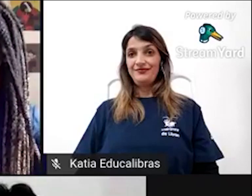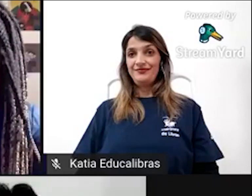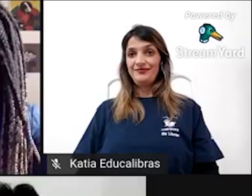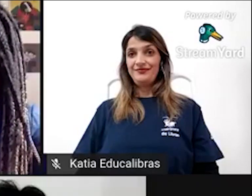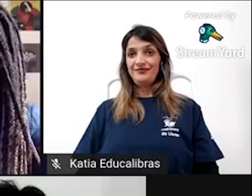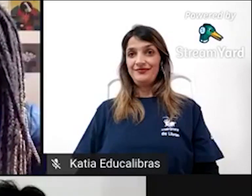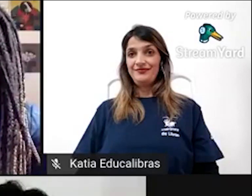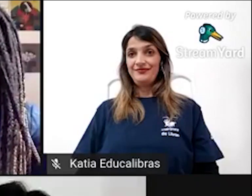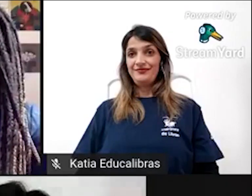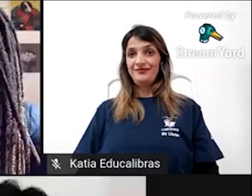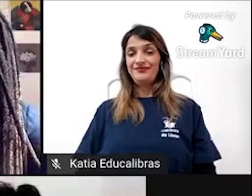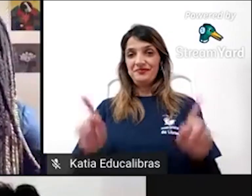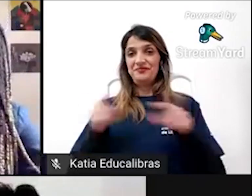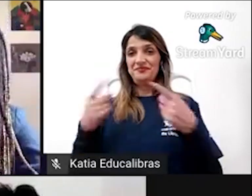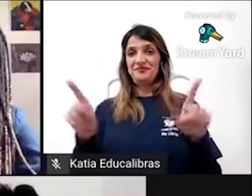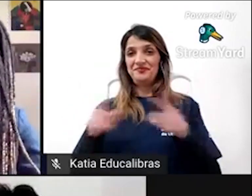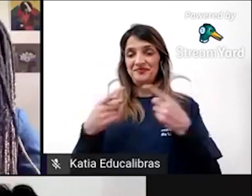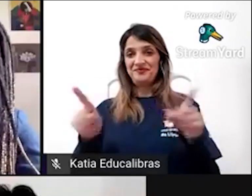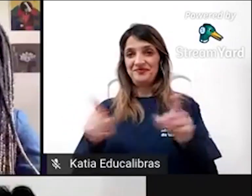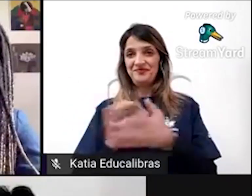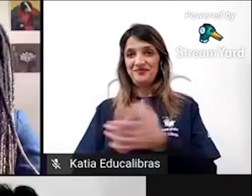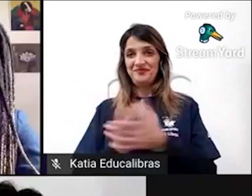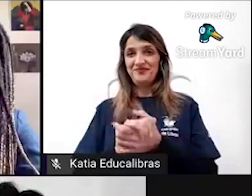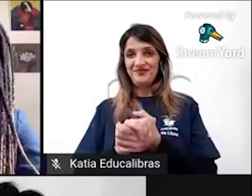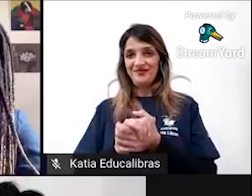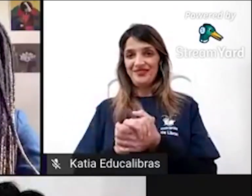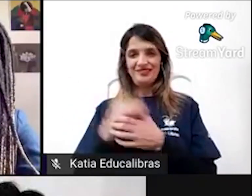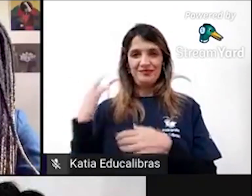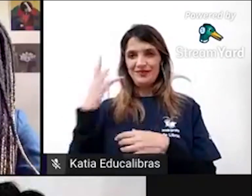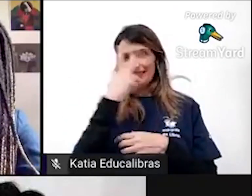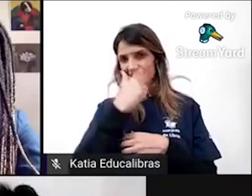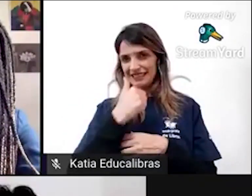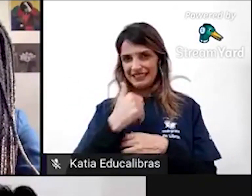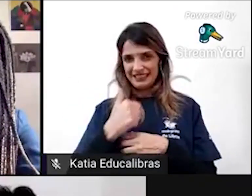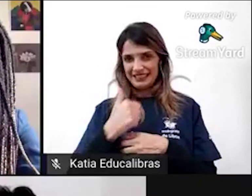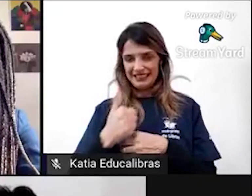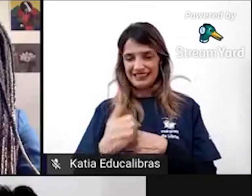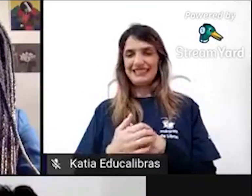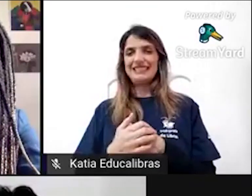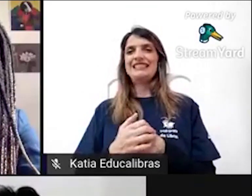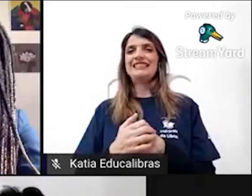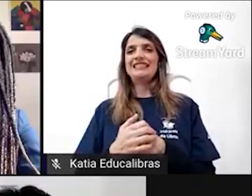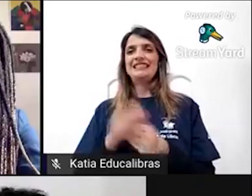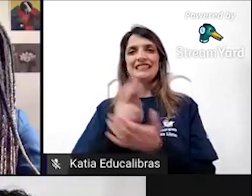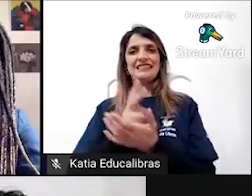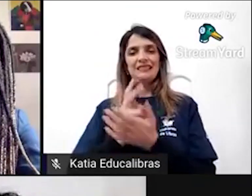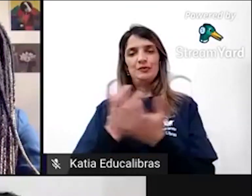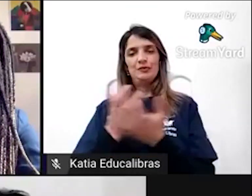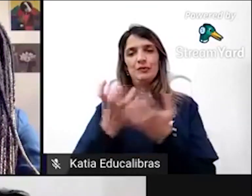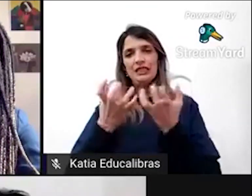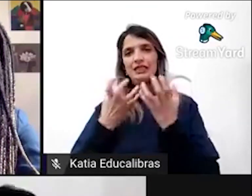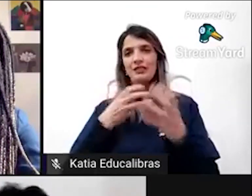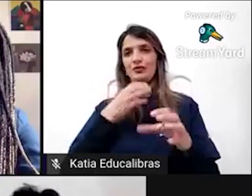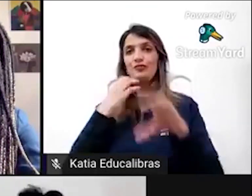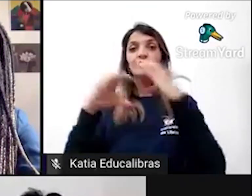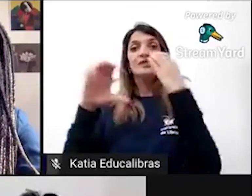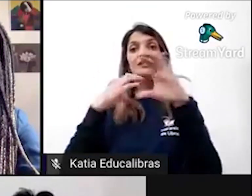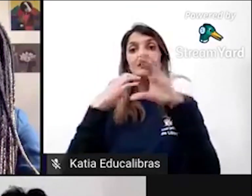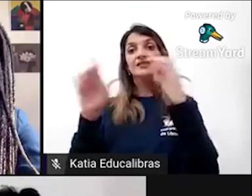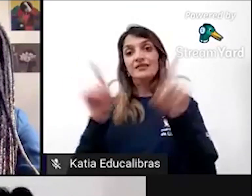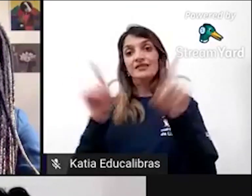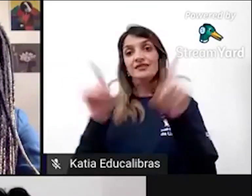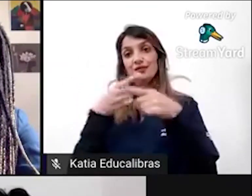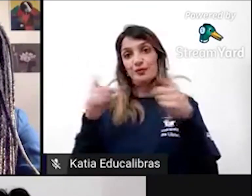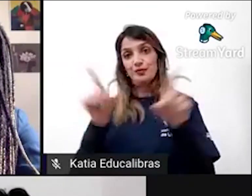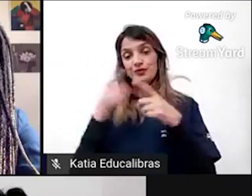chamou. Bom, é uma música realmente muito linda e sempre faço questão de cantar essa música.